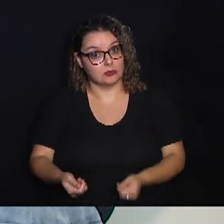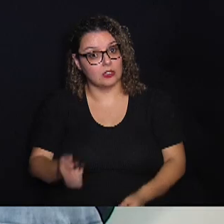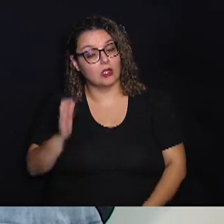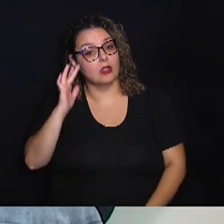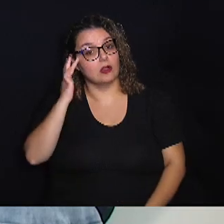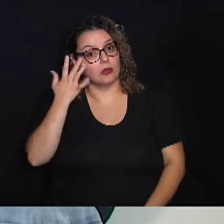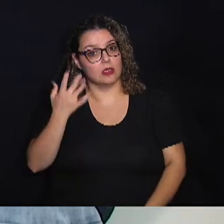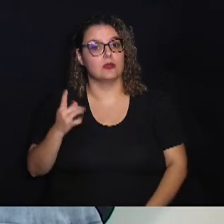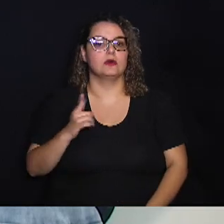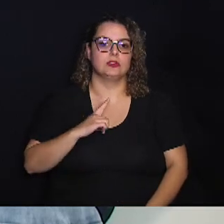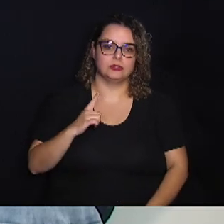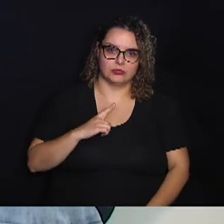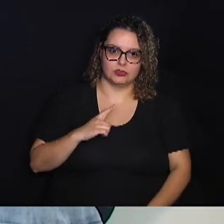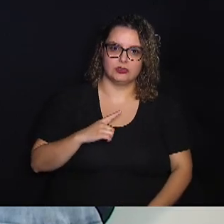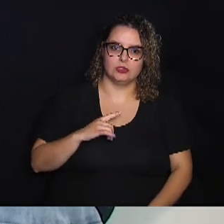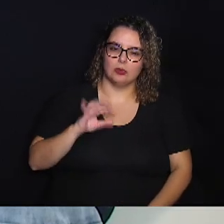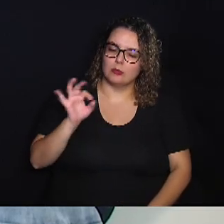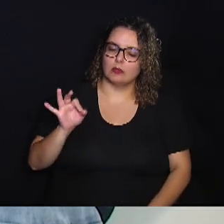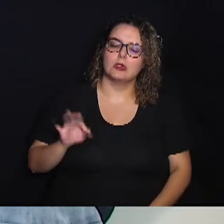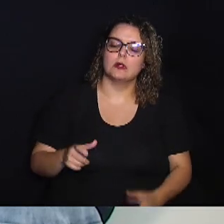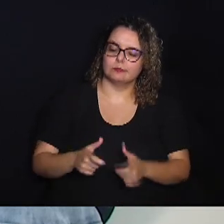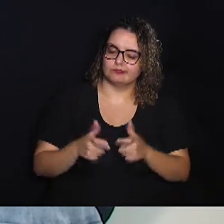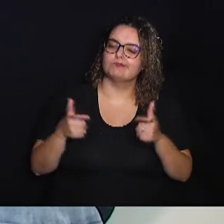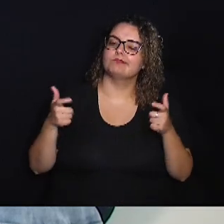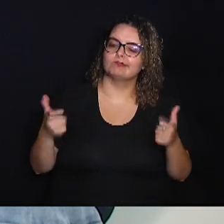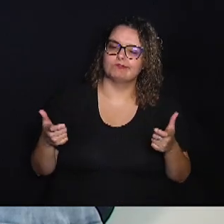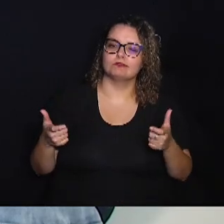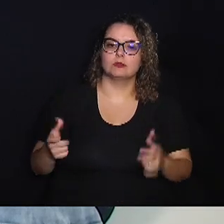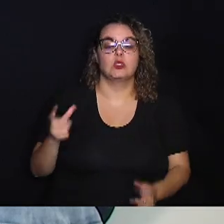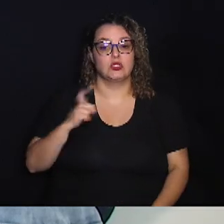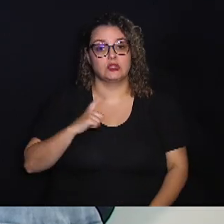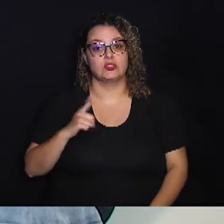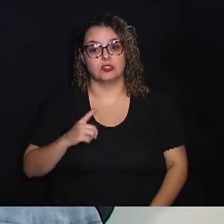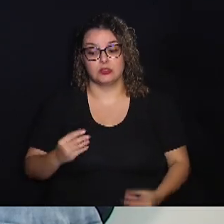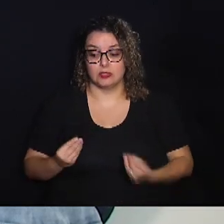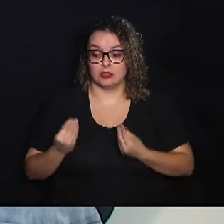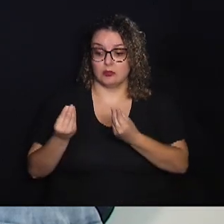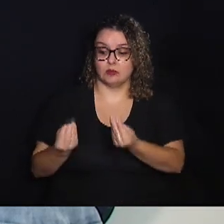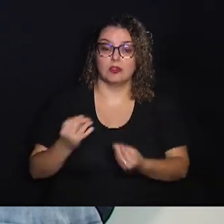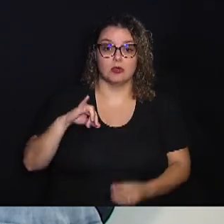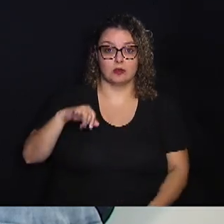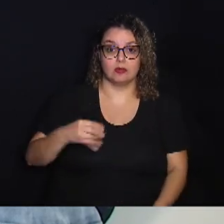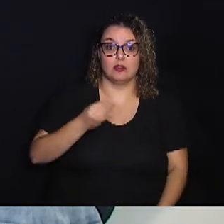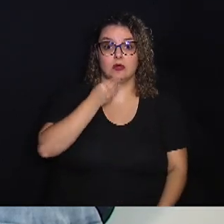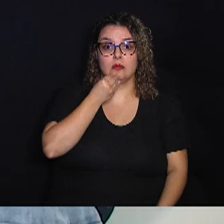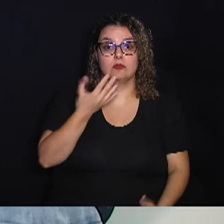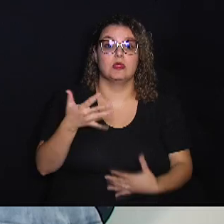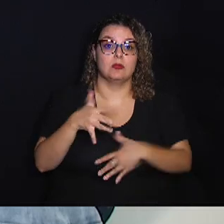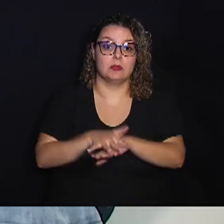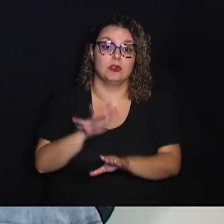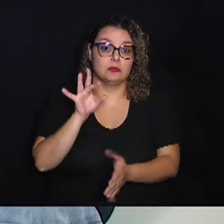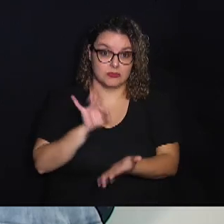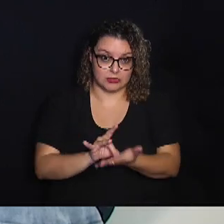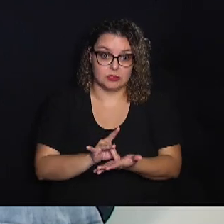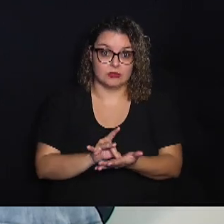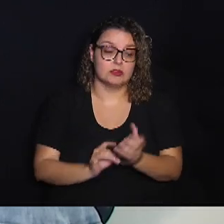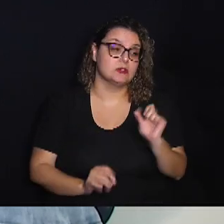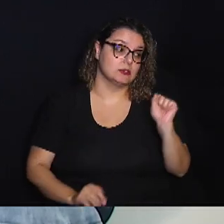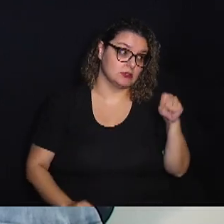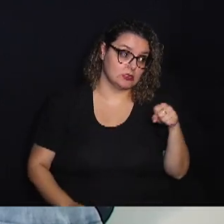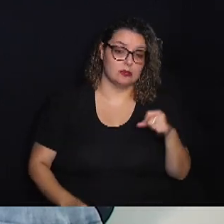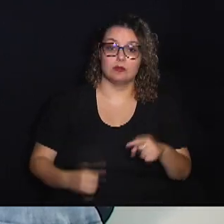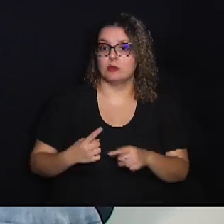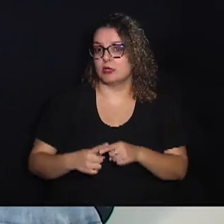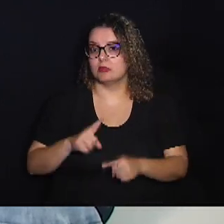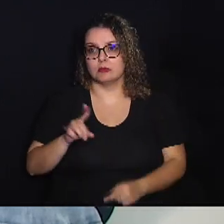gente teria uma chance muito maior de dar oportunidade para a inclusão de fato. Sim. Porque não adianta